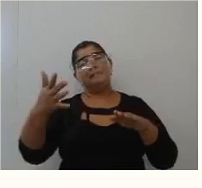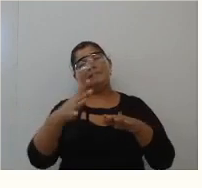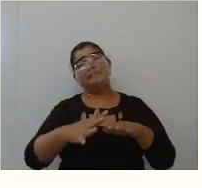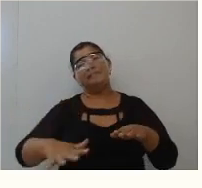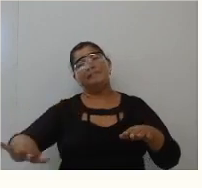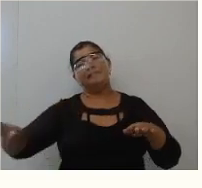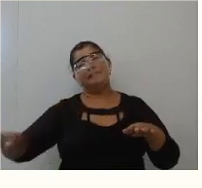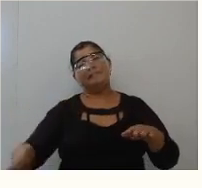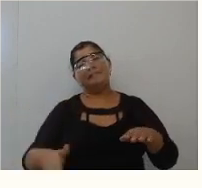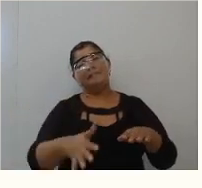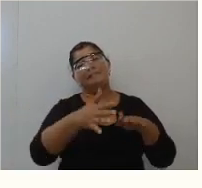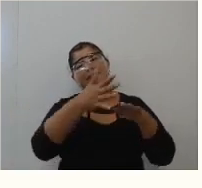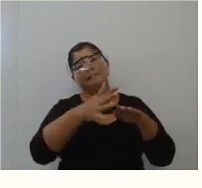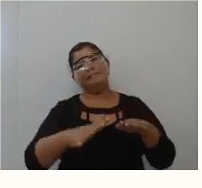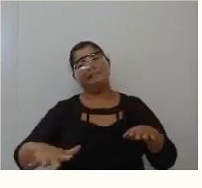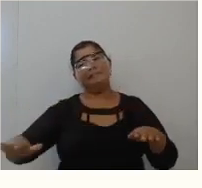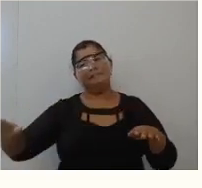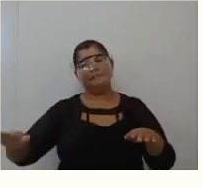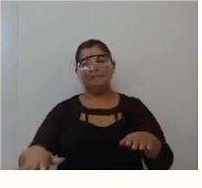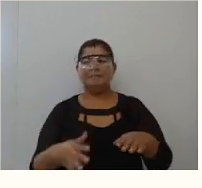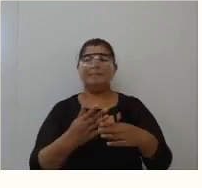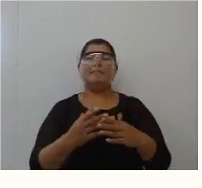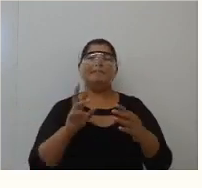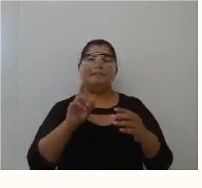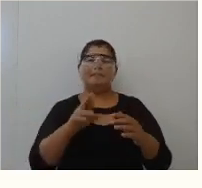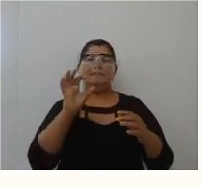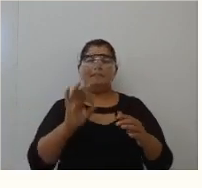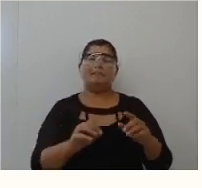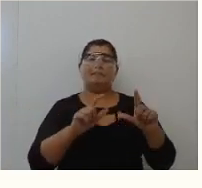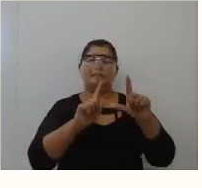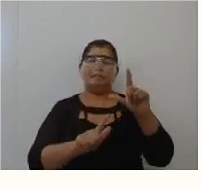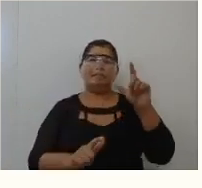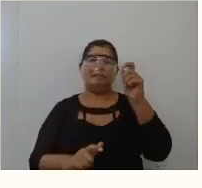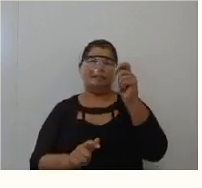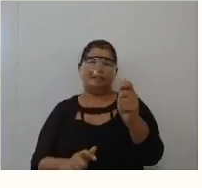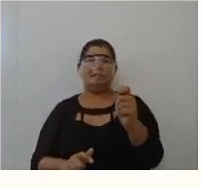Marulhar é o barulho das ondas. Então, resposta certa, letra A,